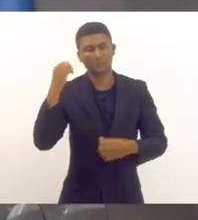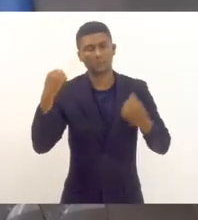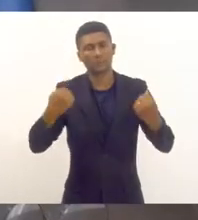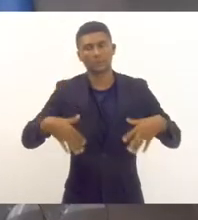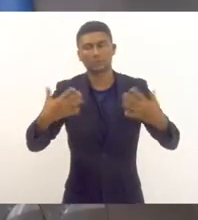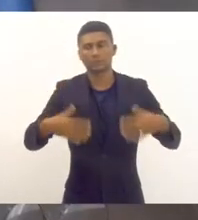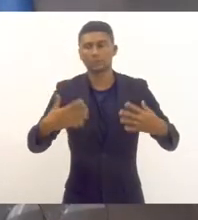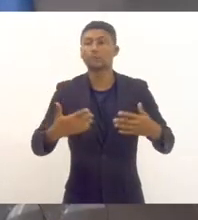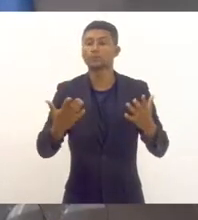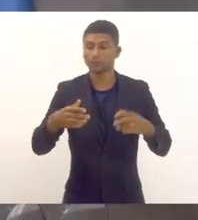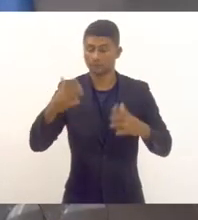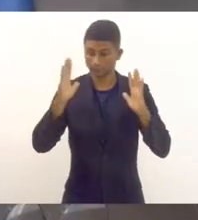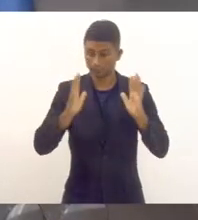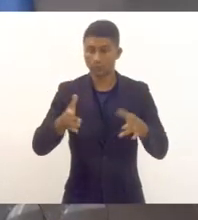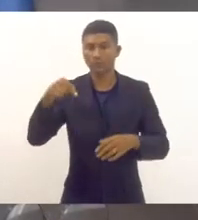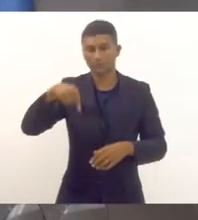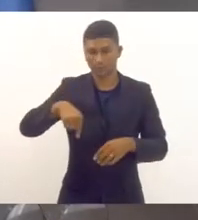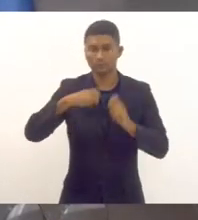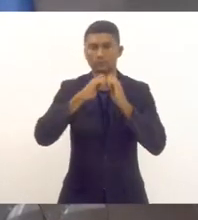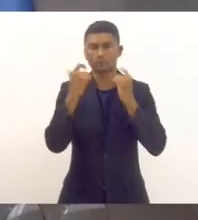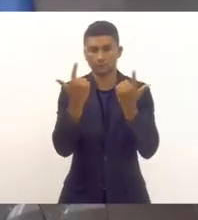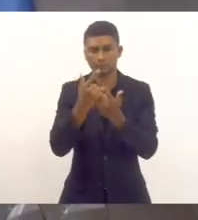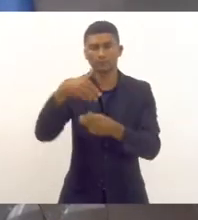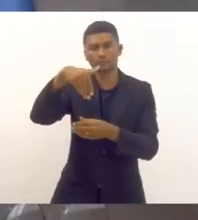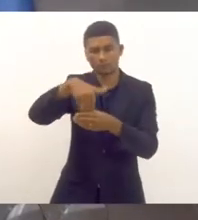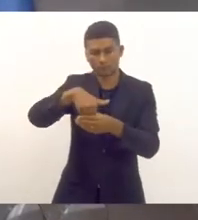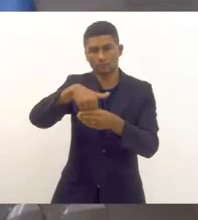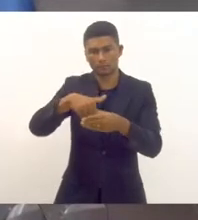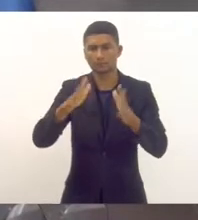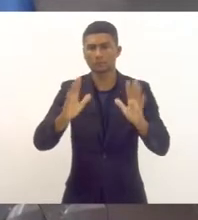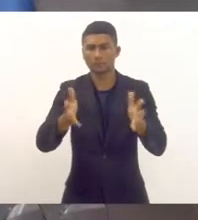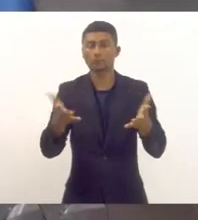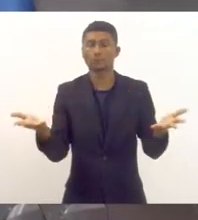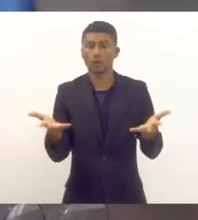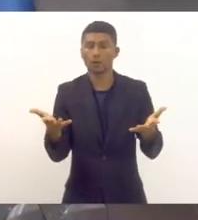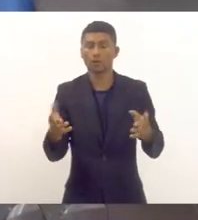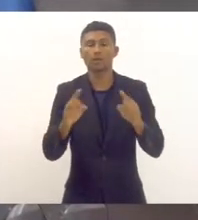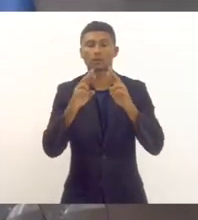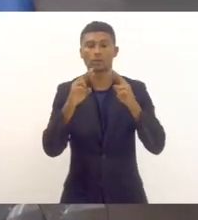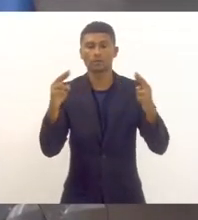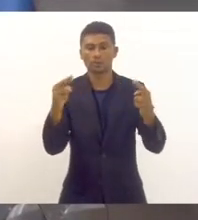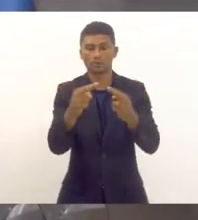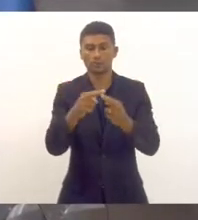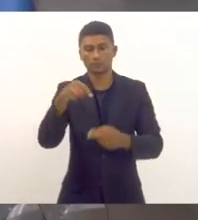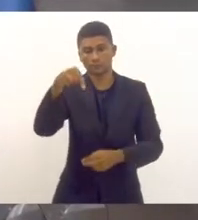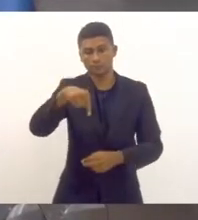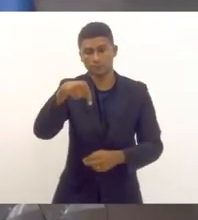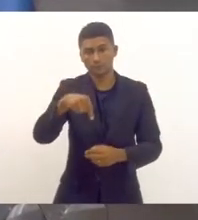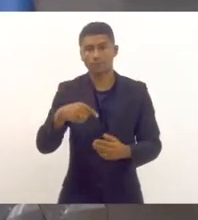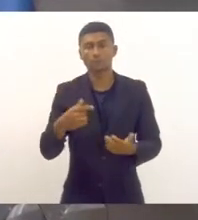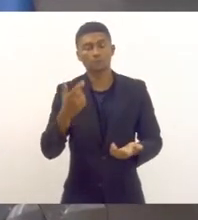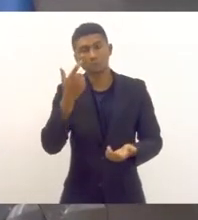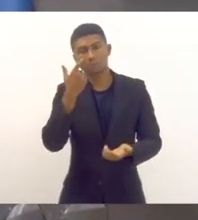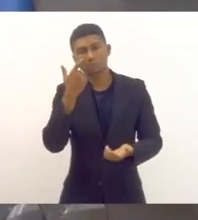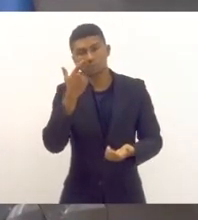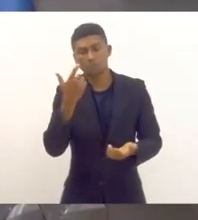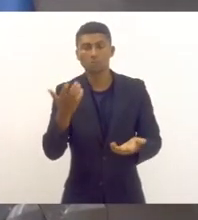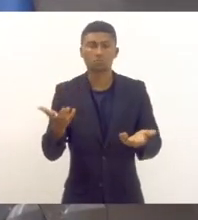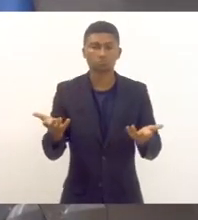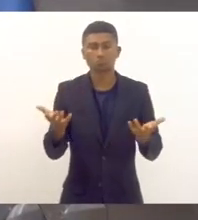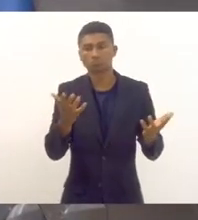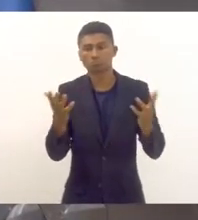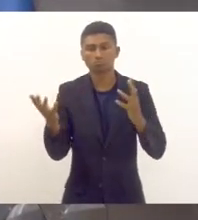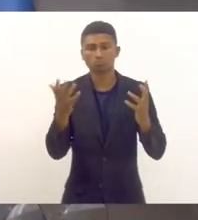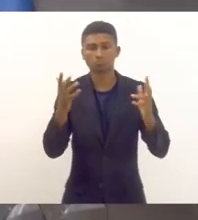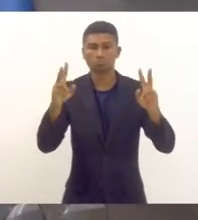a votação nessa casa, e nós estamos aqui justamente, através dessa audiência pública, reativando e reavivando